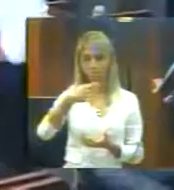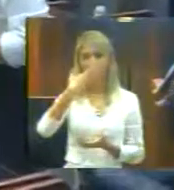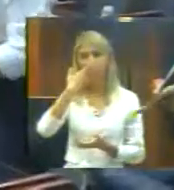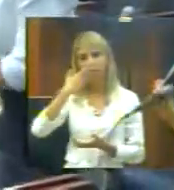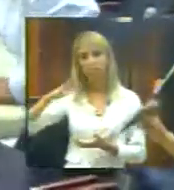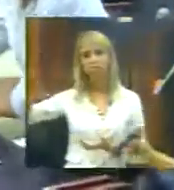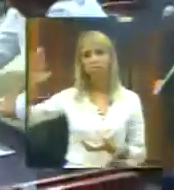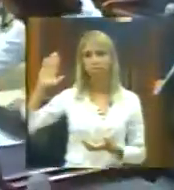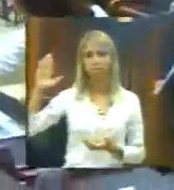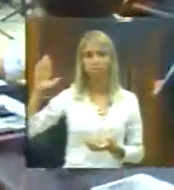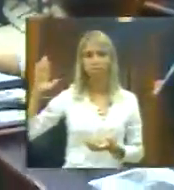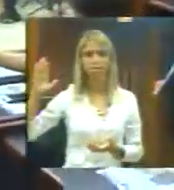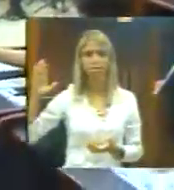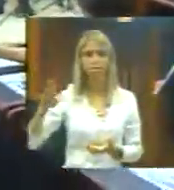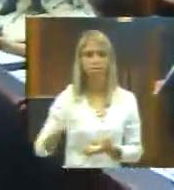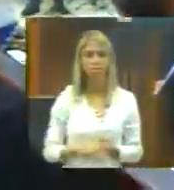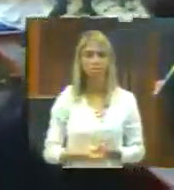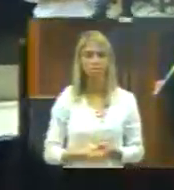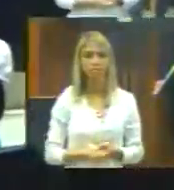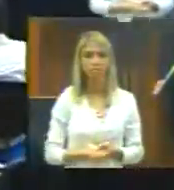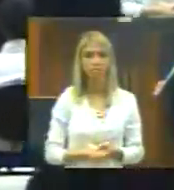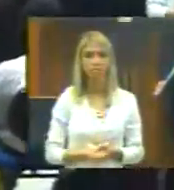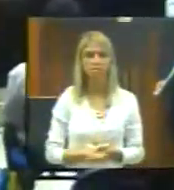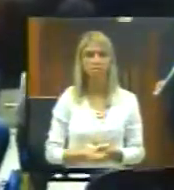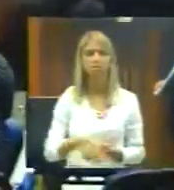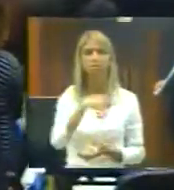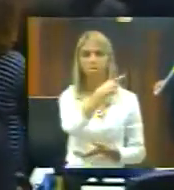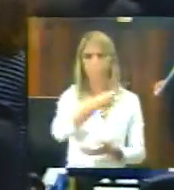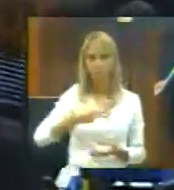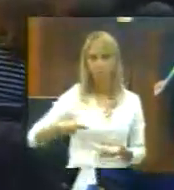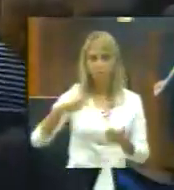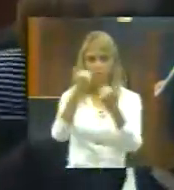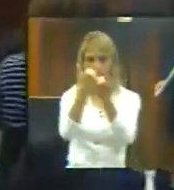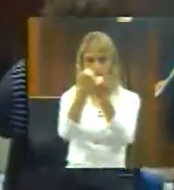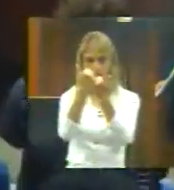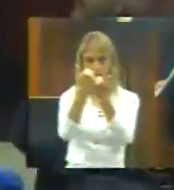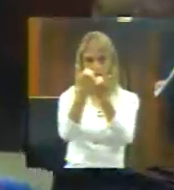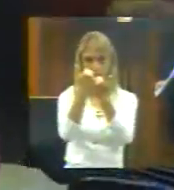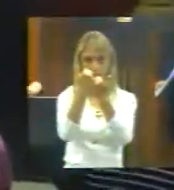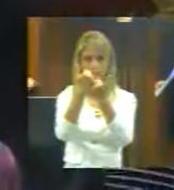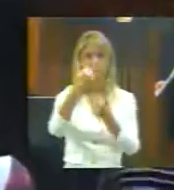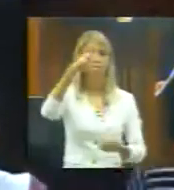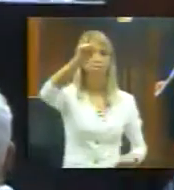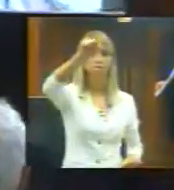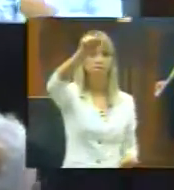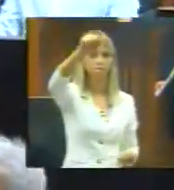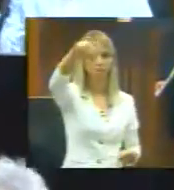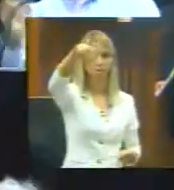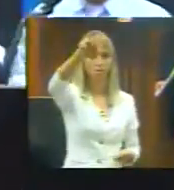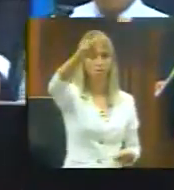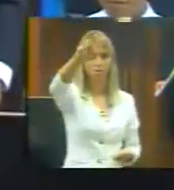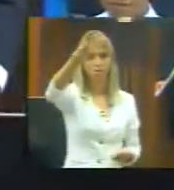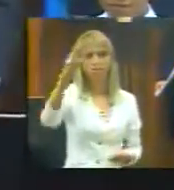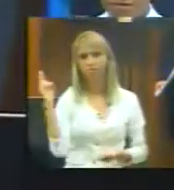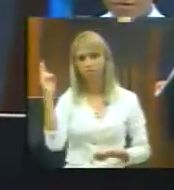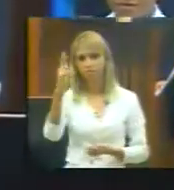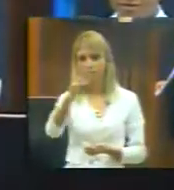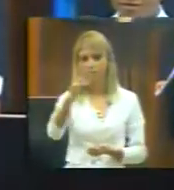prometo. Com a palavra... o nosso vice-presidente e nobre vereador, Samir Emanuel Pereira Teixeira